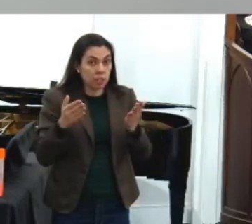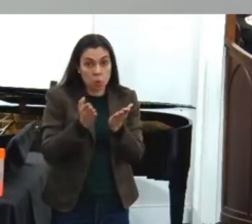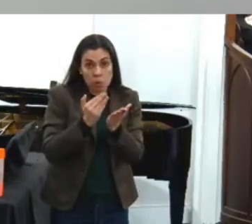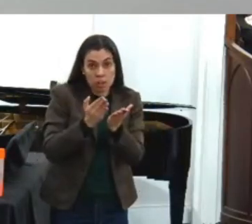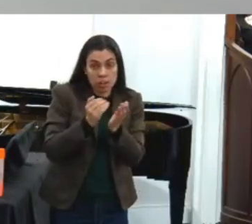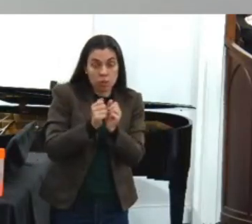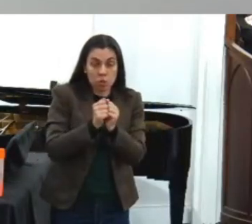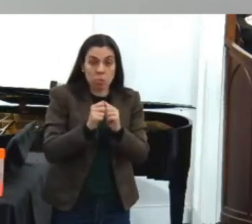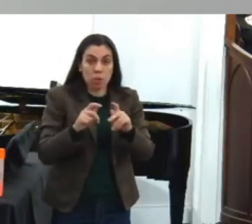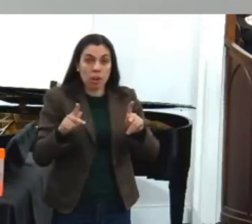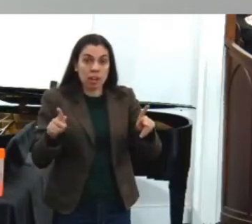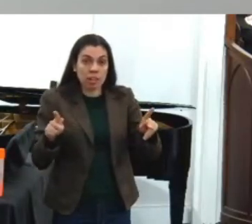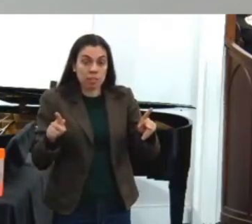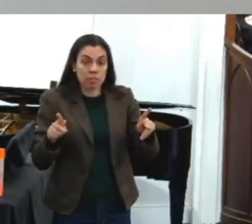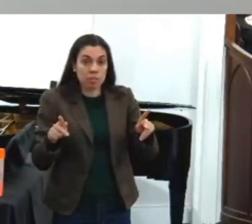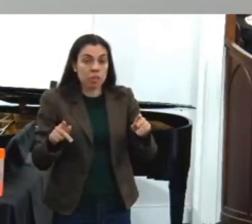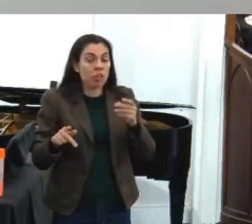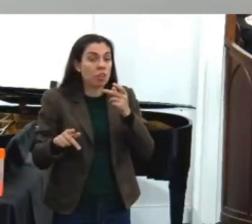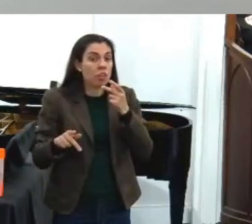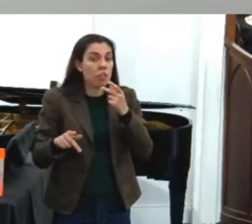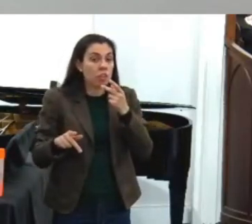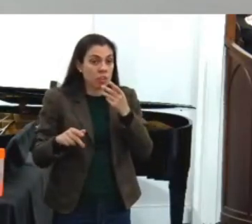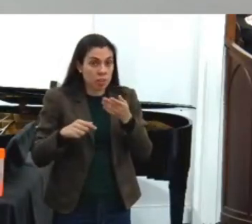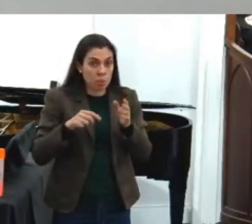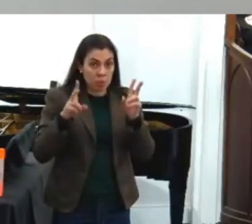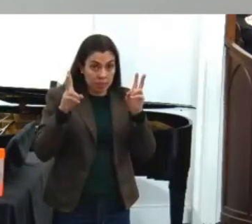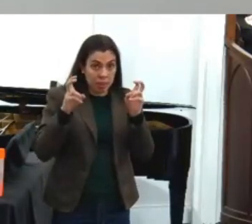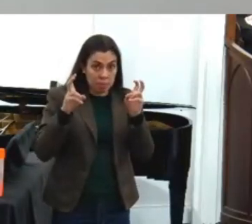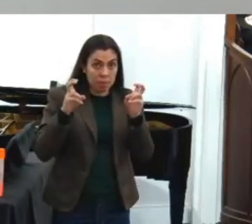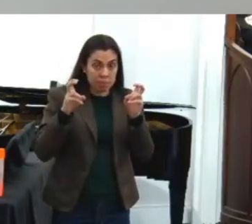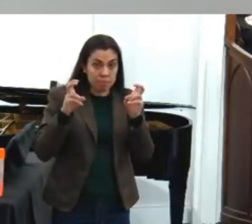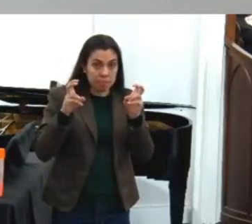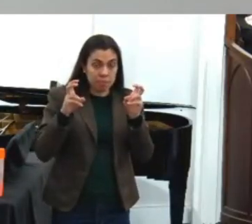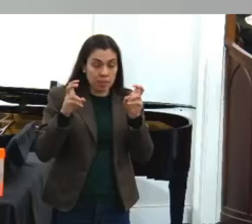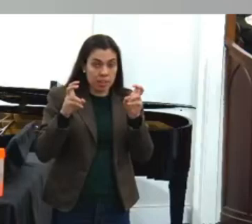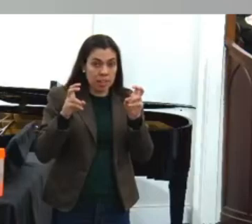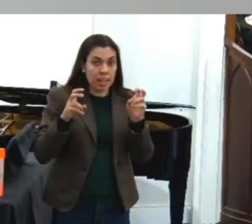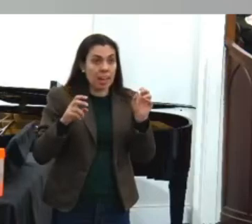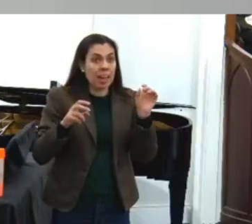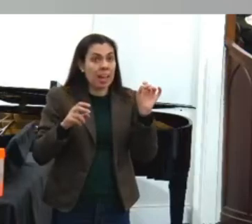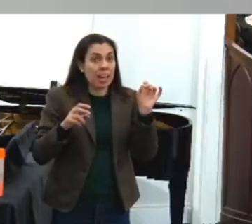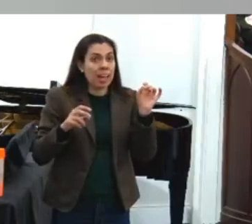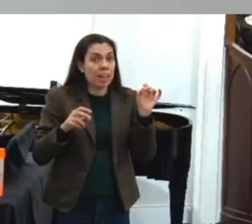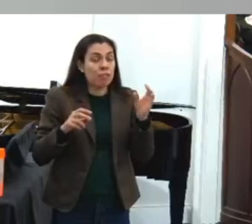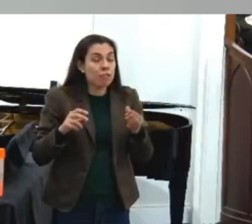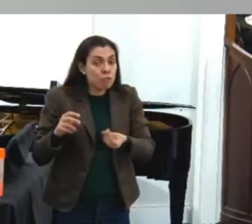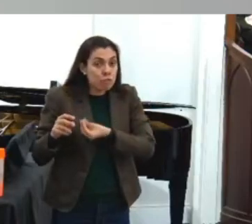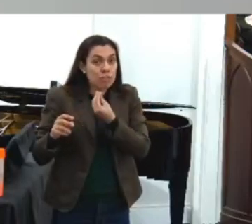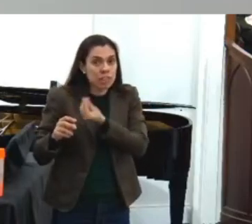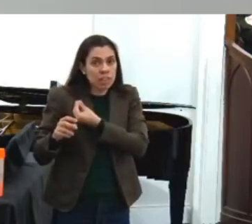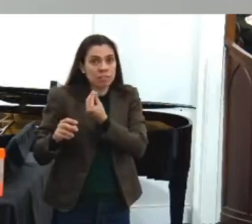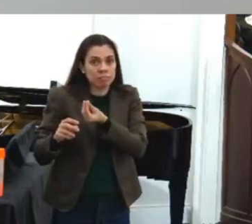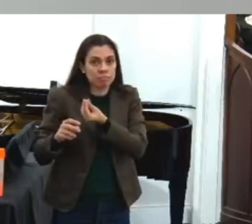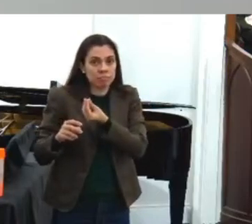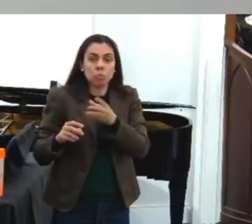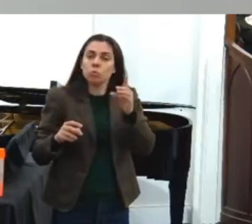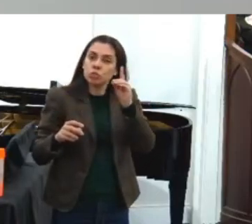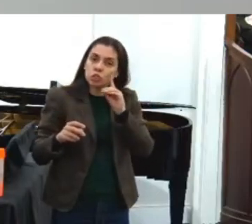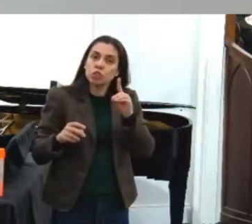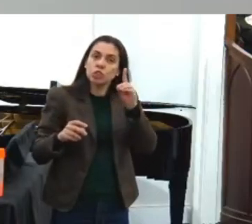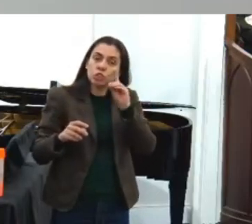vida real, de cada igreja, em cada era, e não apenas a respeito das coisas